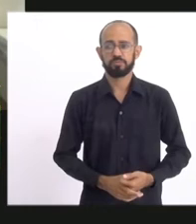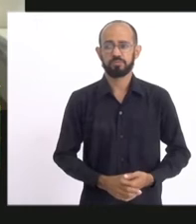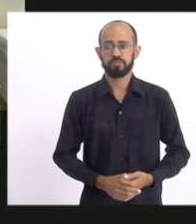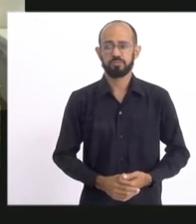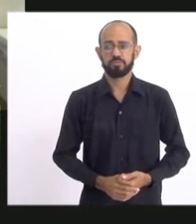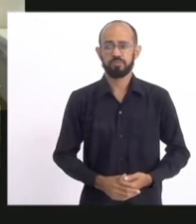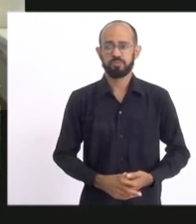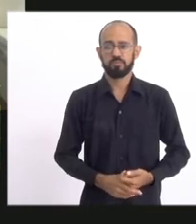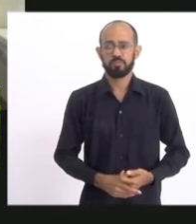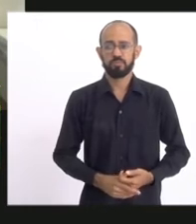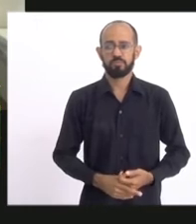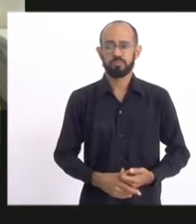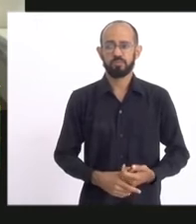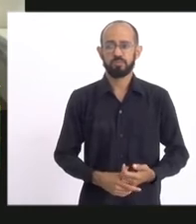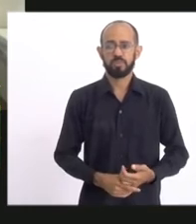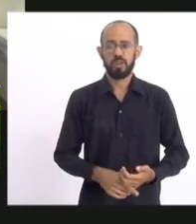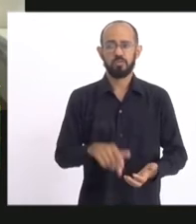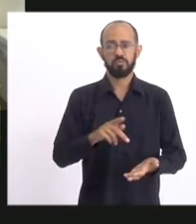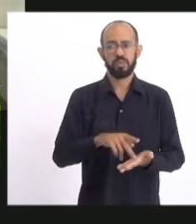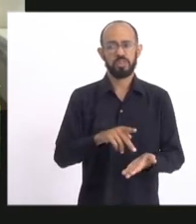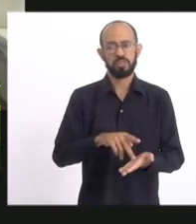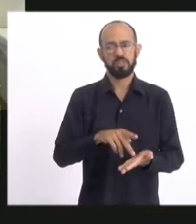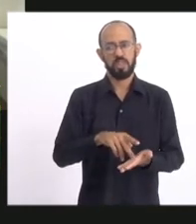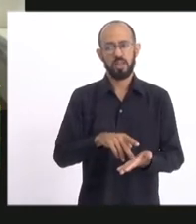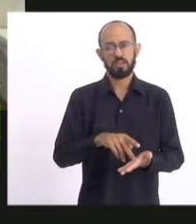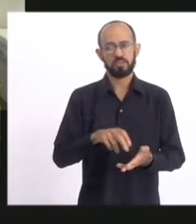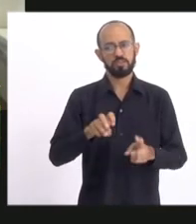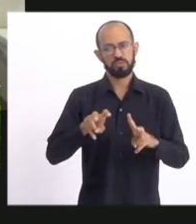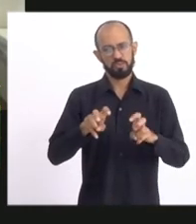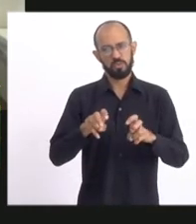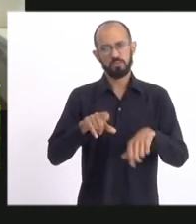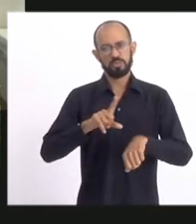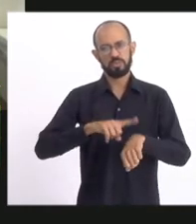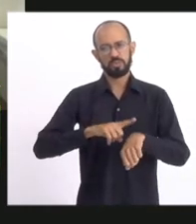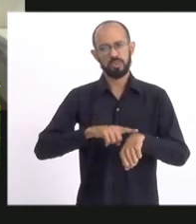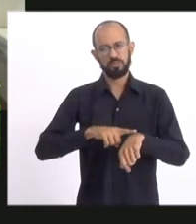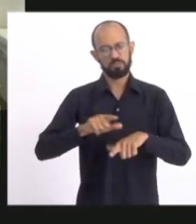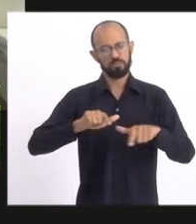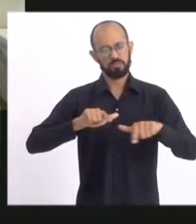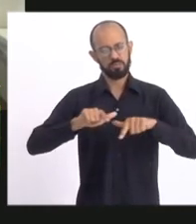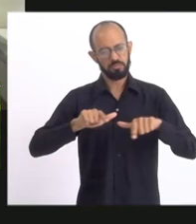É que realmente a gente não pode mexer em jornada de trabalho. Um indicativo, tudo bem.